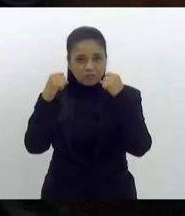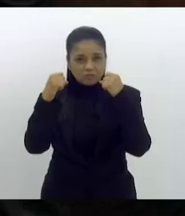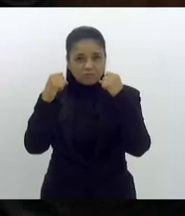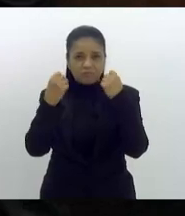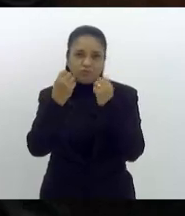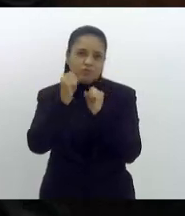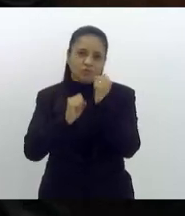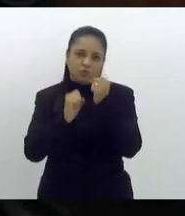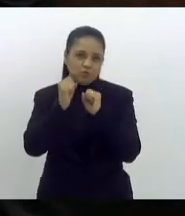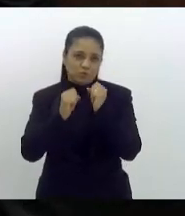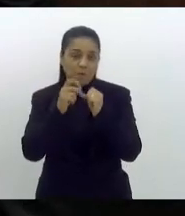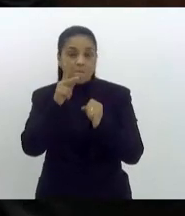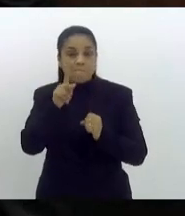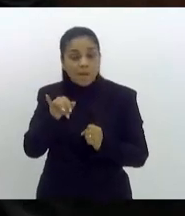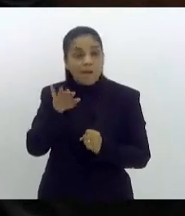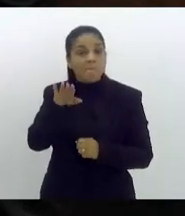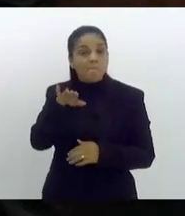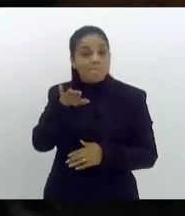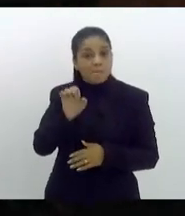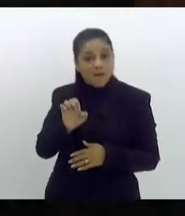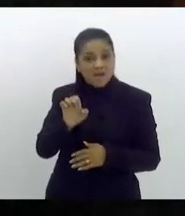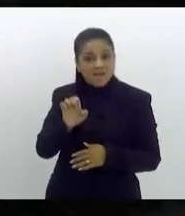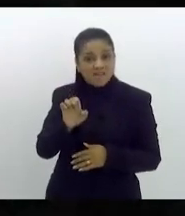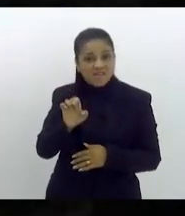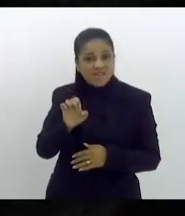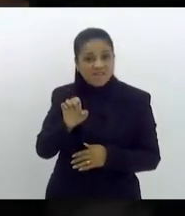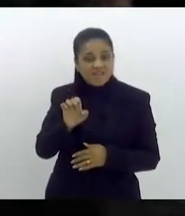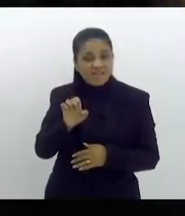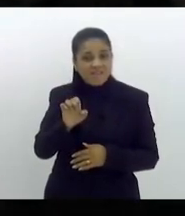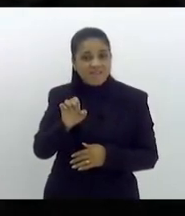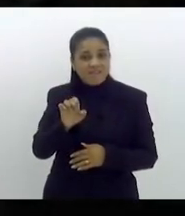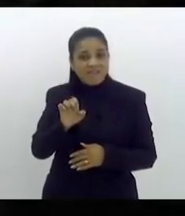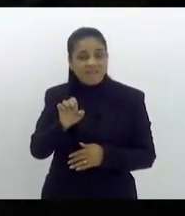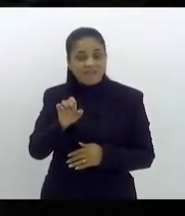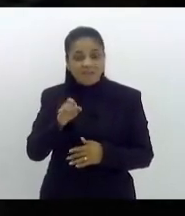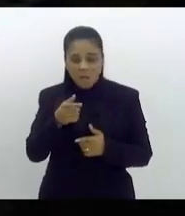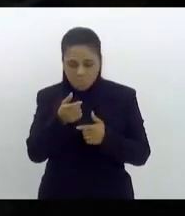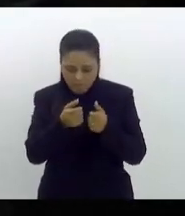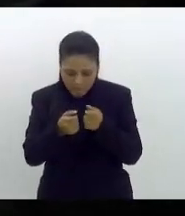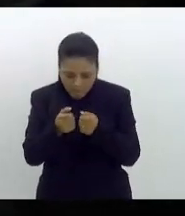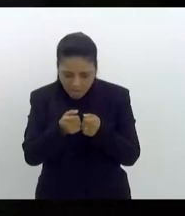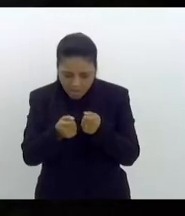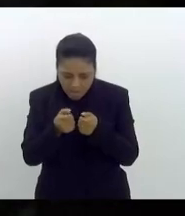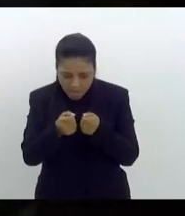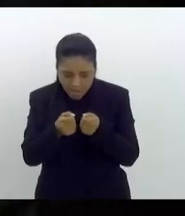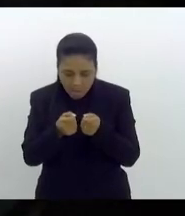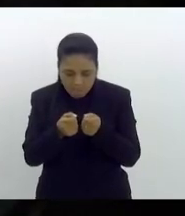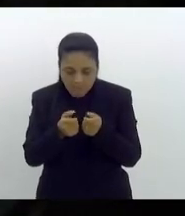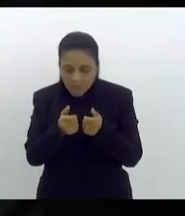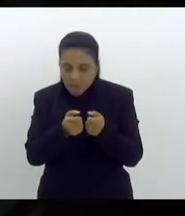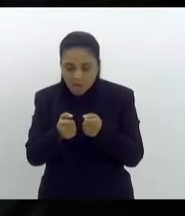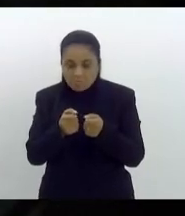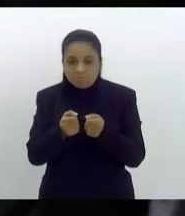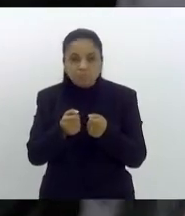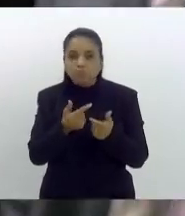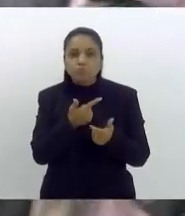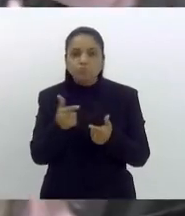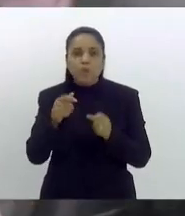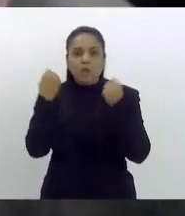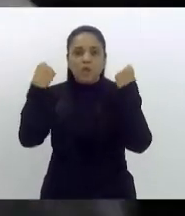industrializados assim de pais de mães que largam seus filhos na frente do celular e não colocam eles para fazer atividade física